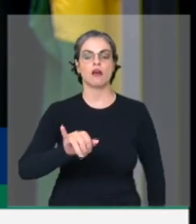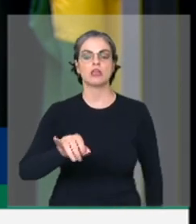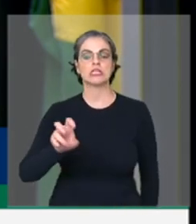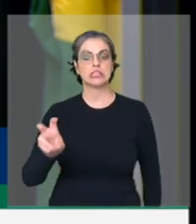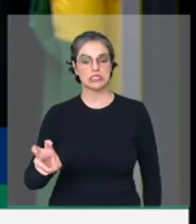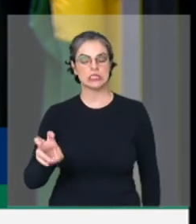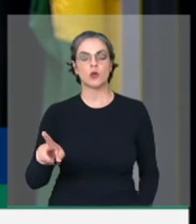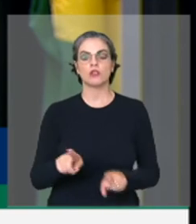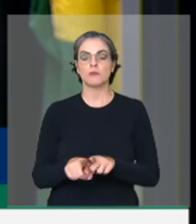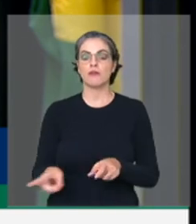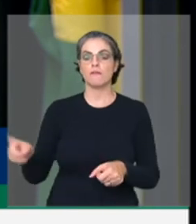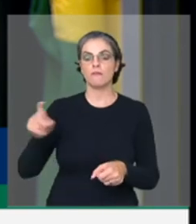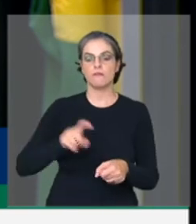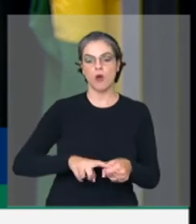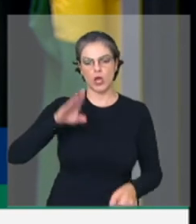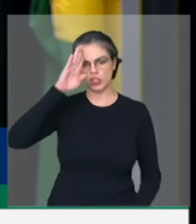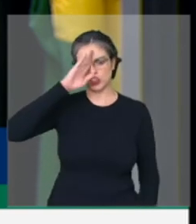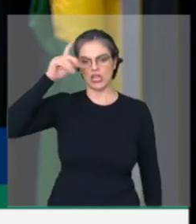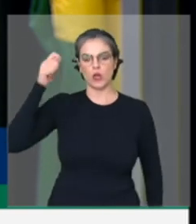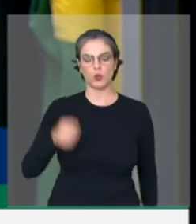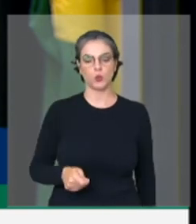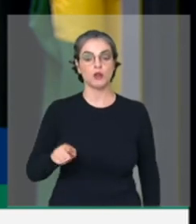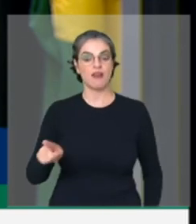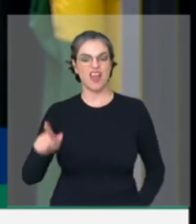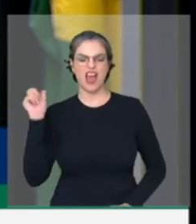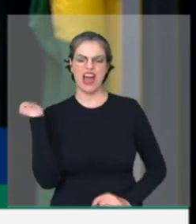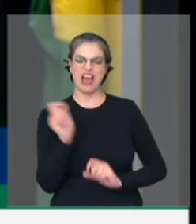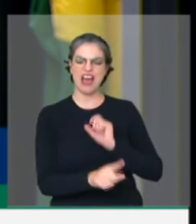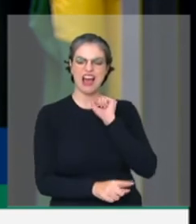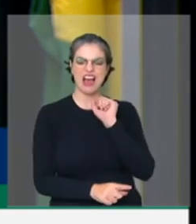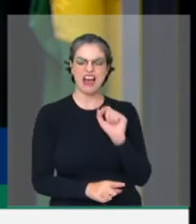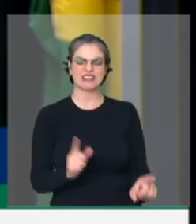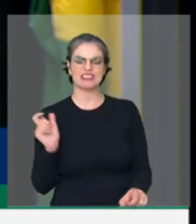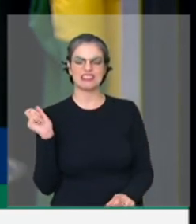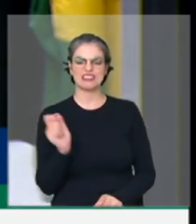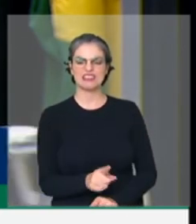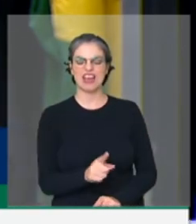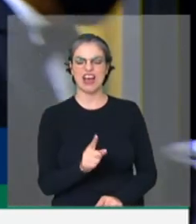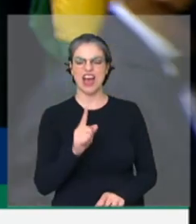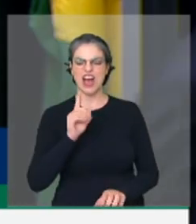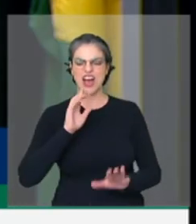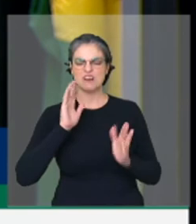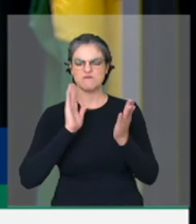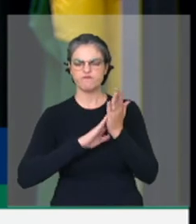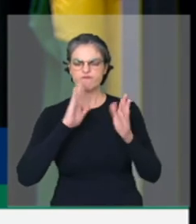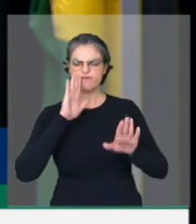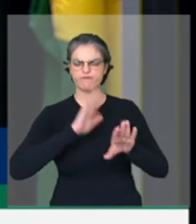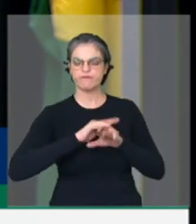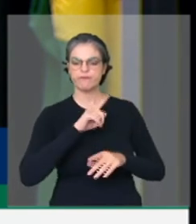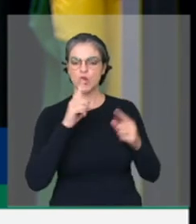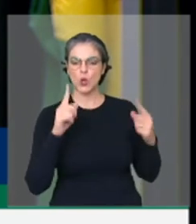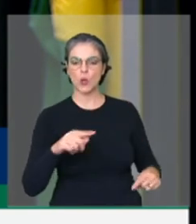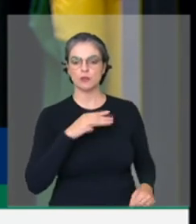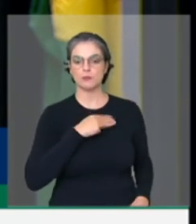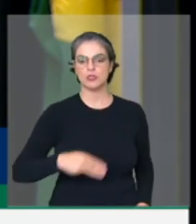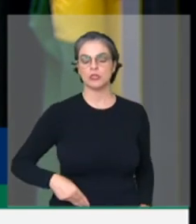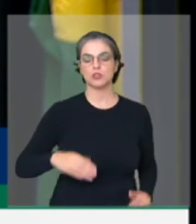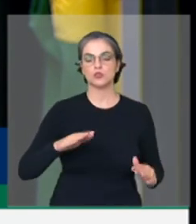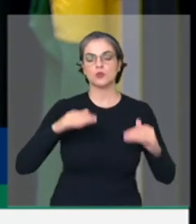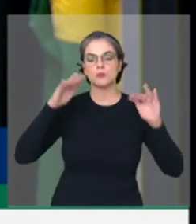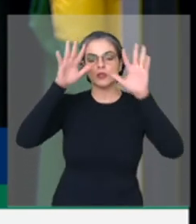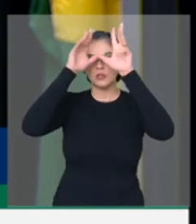à ditadura, faz ataques e ameaças aos ministros do Supremo Tribunal Federal,